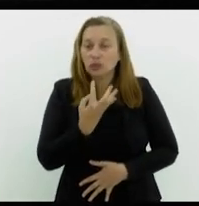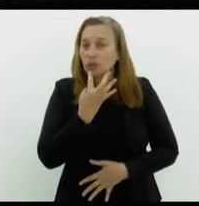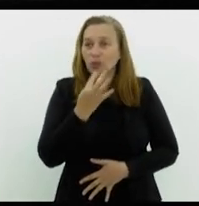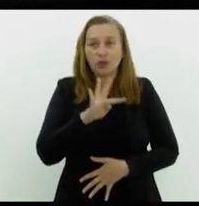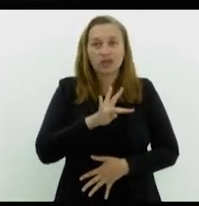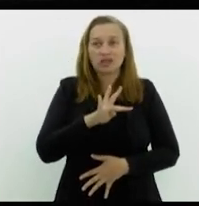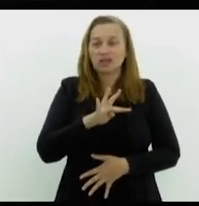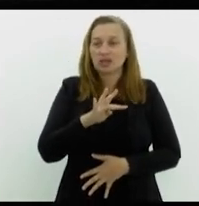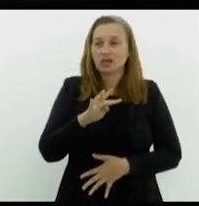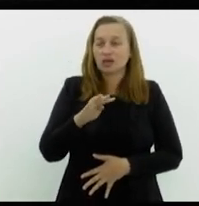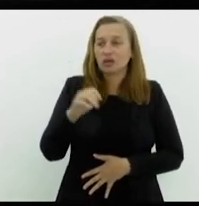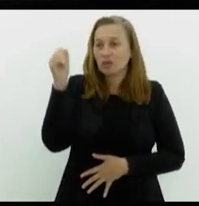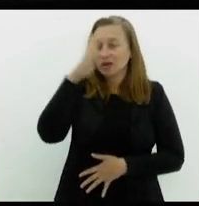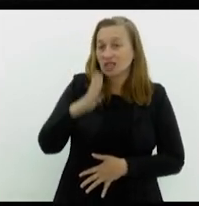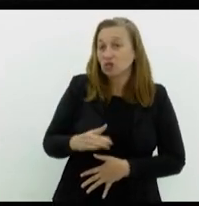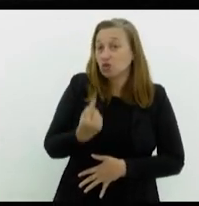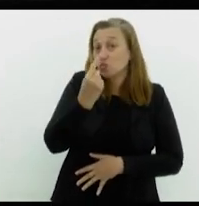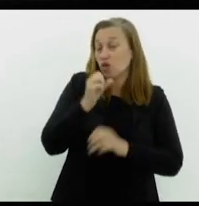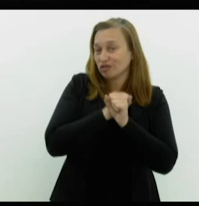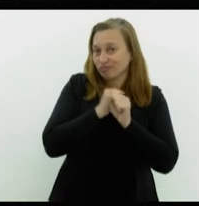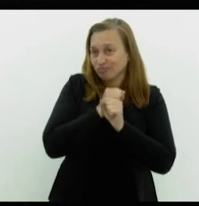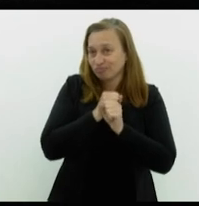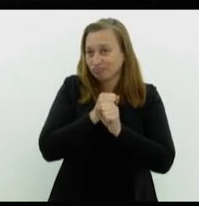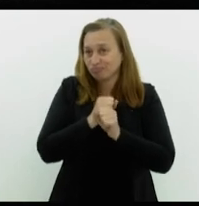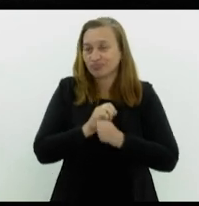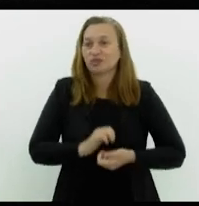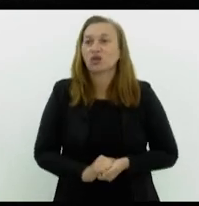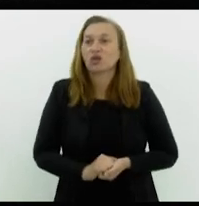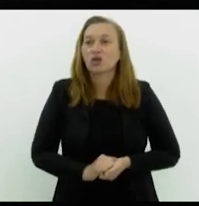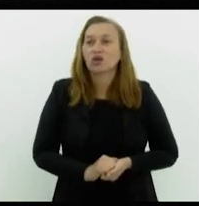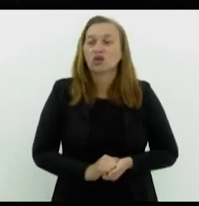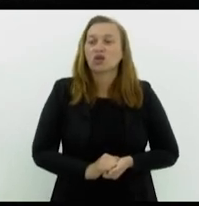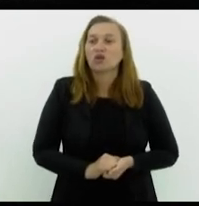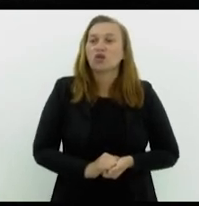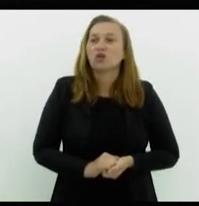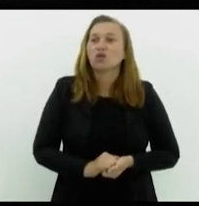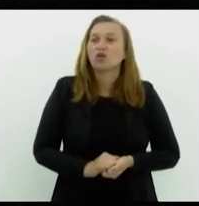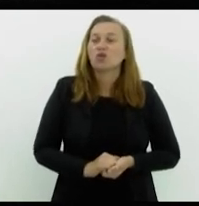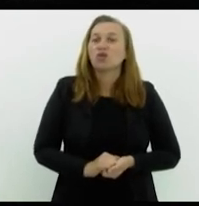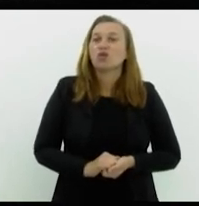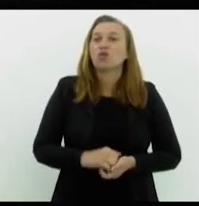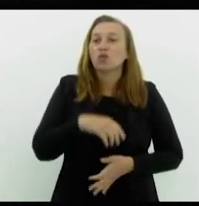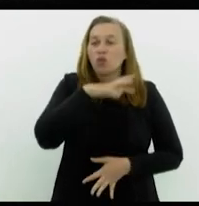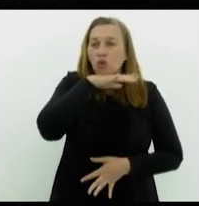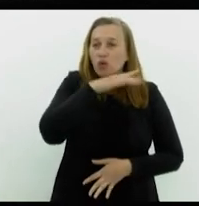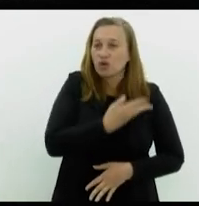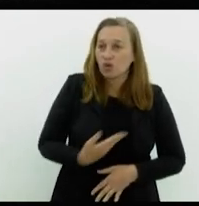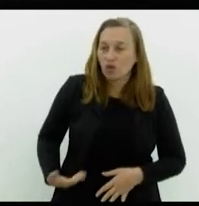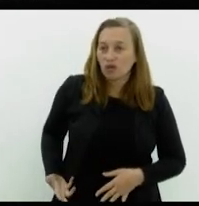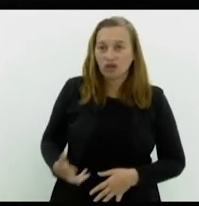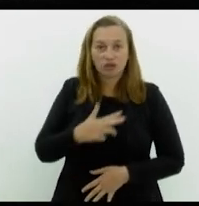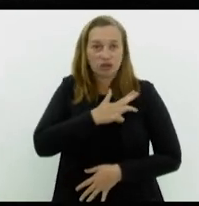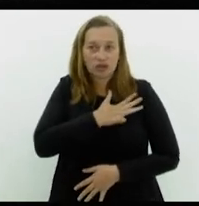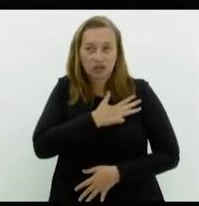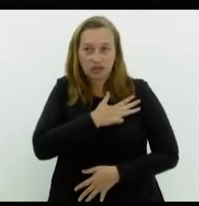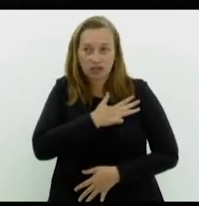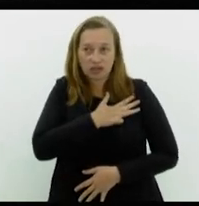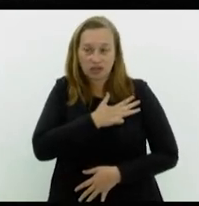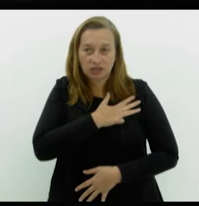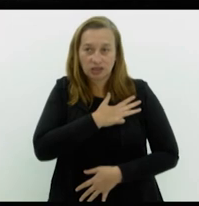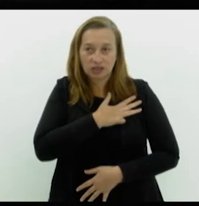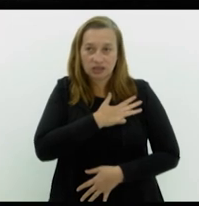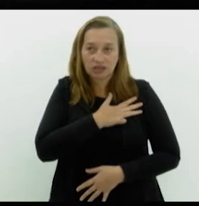reconheceríamos ele em um ano. O desgoverno Lula acumulou 3